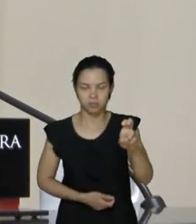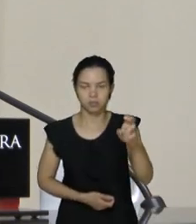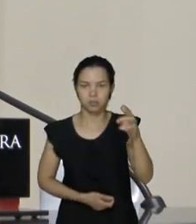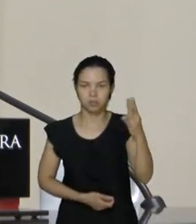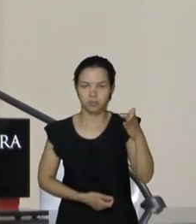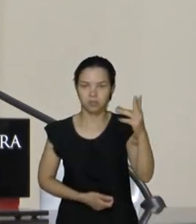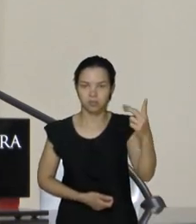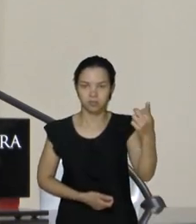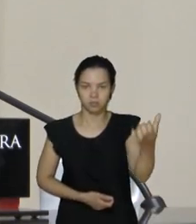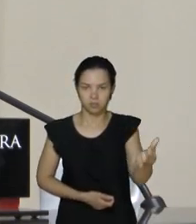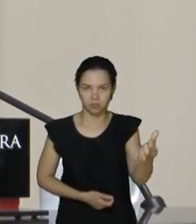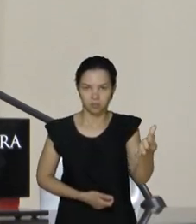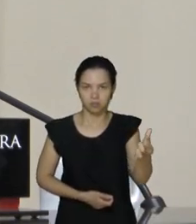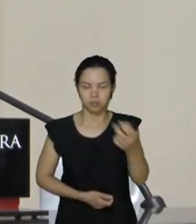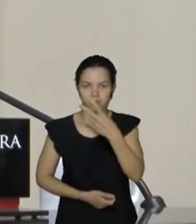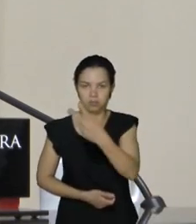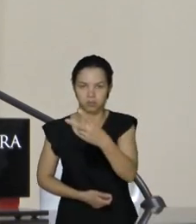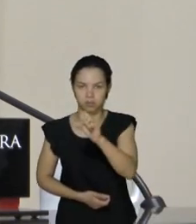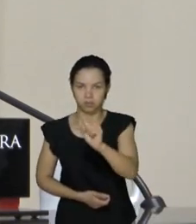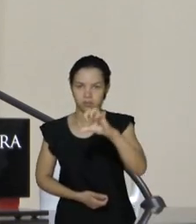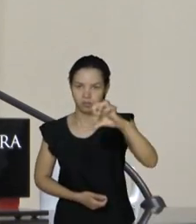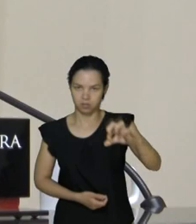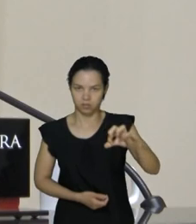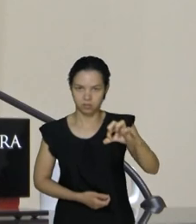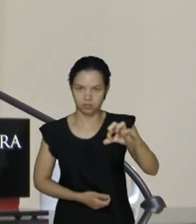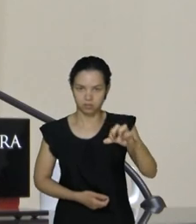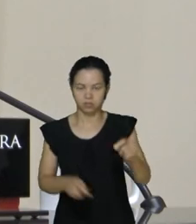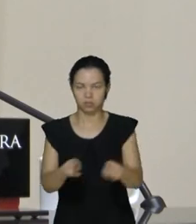135/2016, 289 e